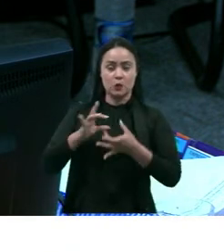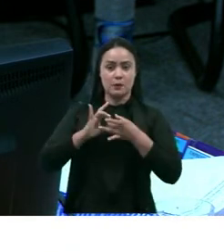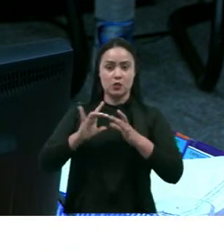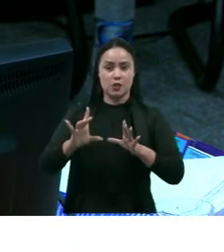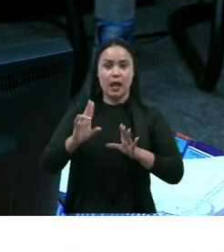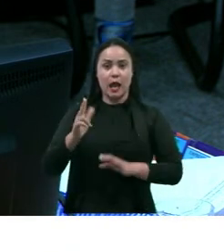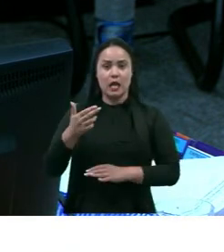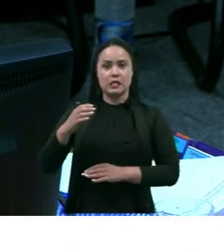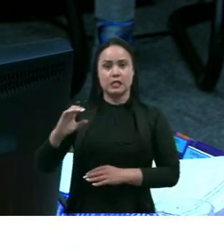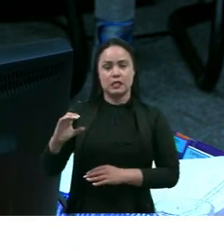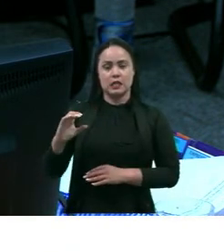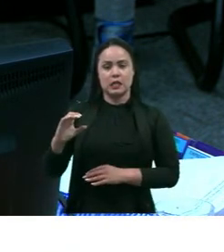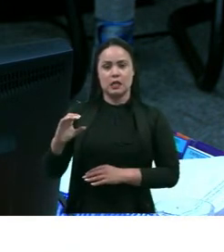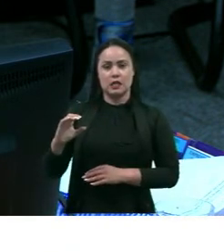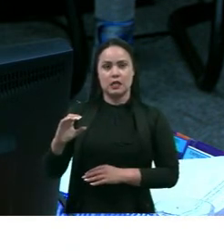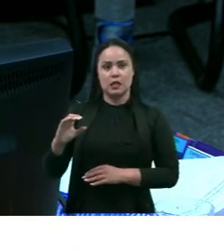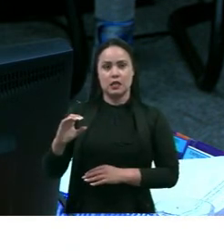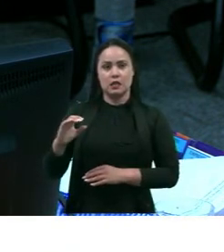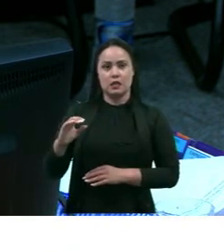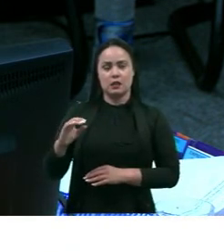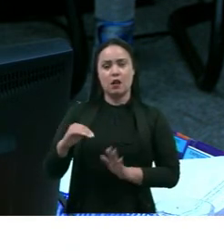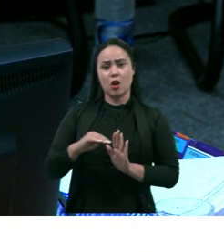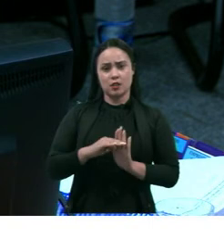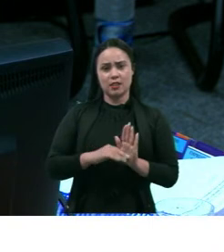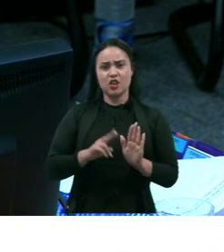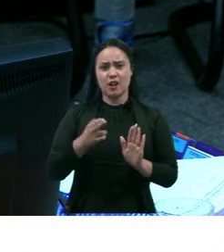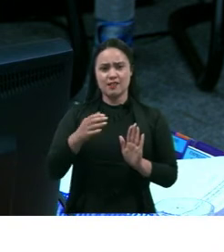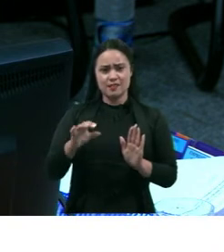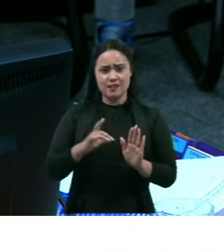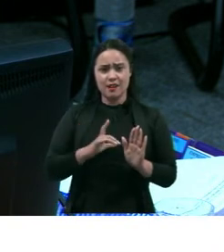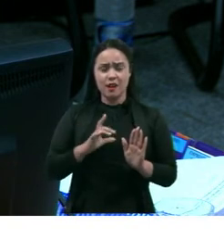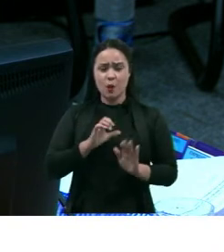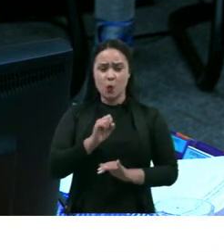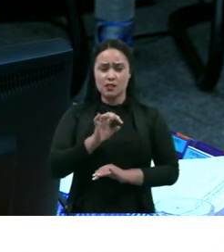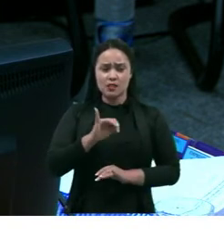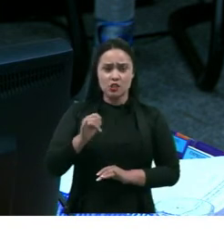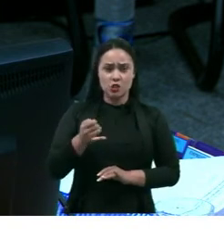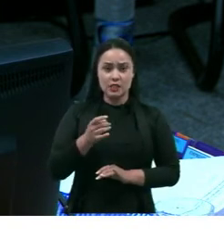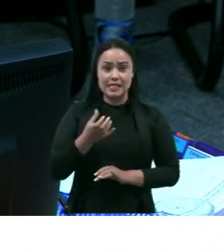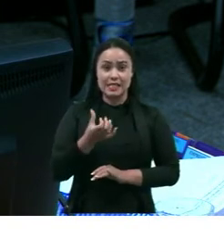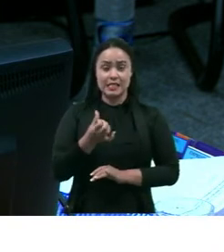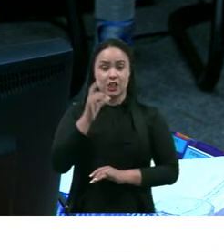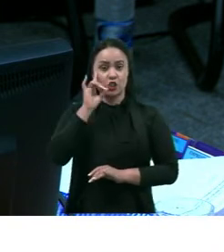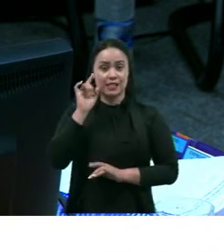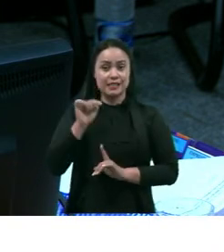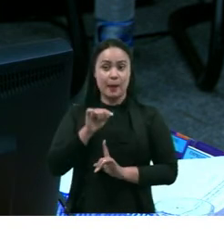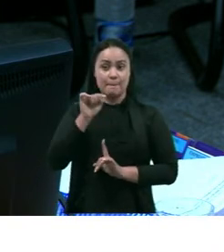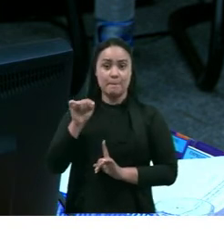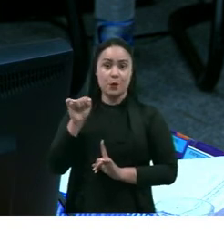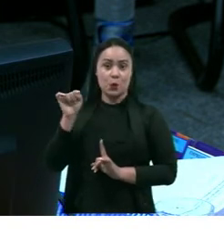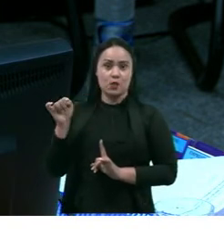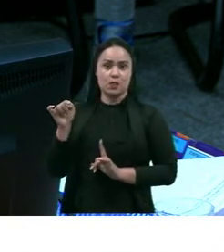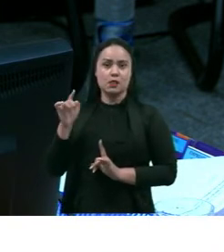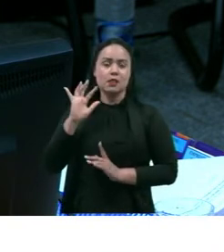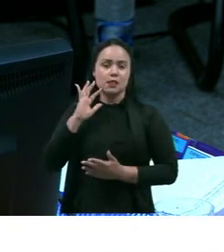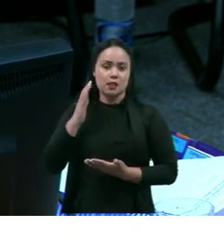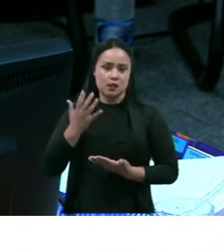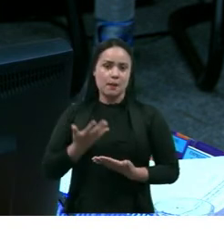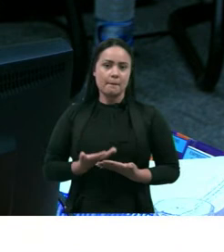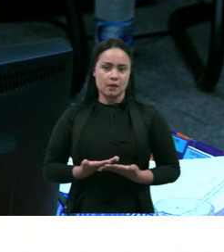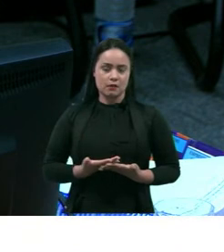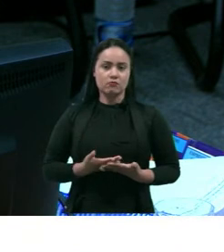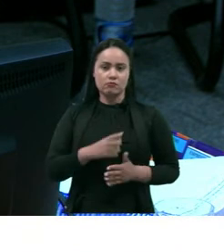o habeas corpus, a ordem de habeas corpus pelo STJ, somente 6 dias depois é que ele determina